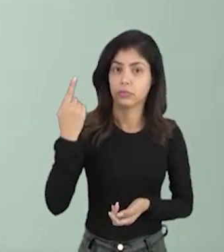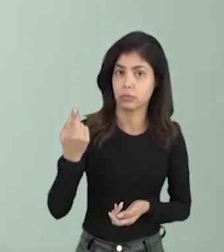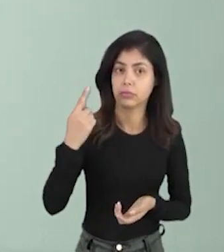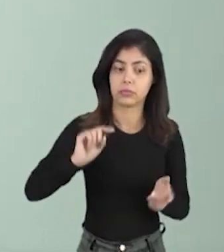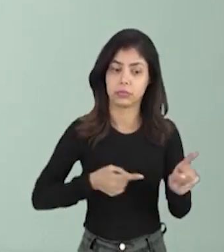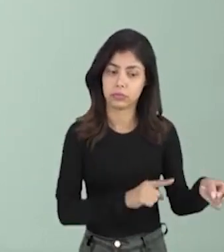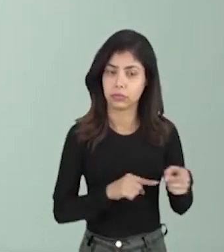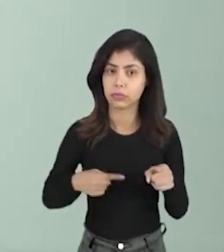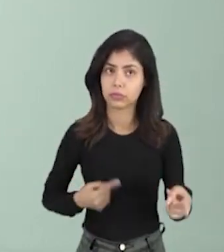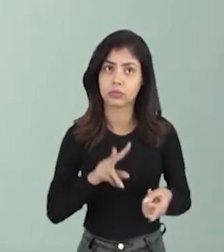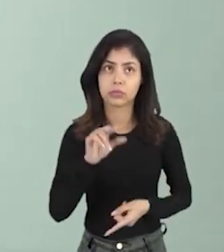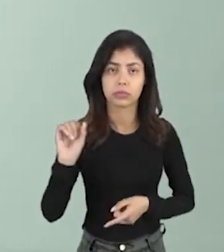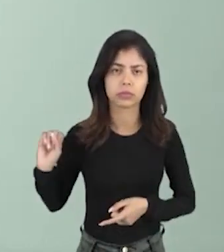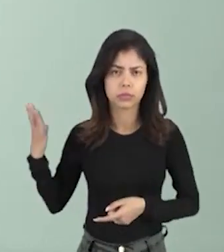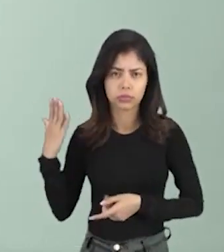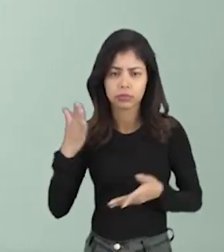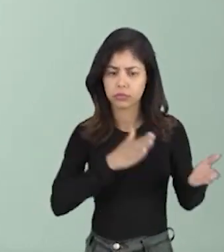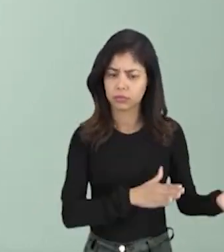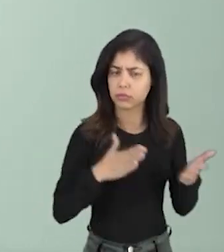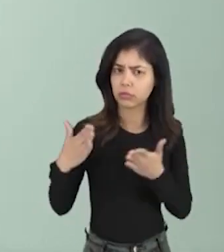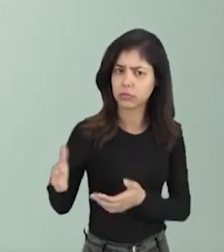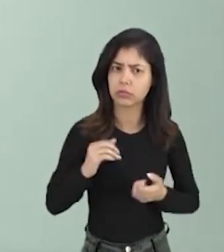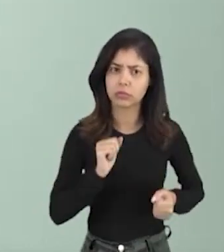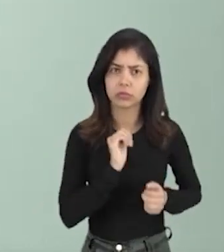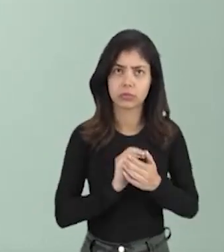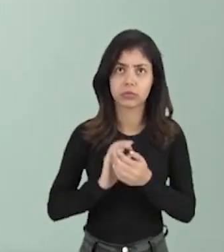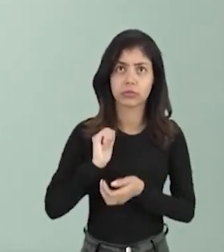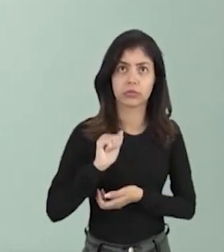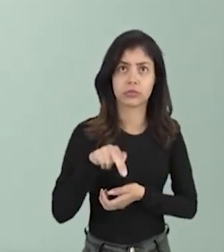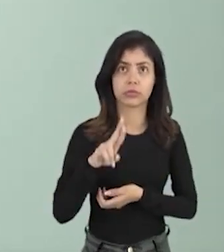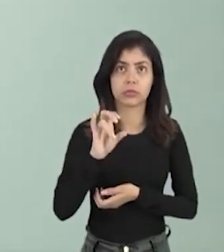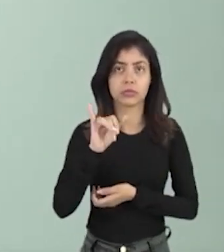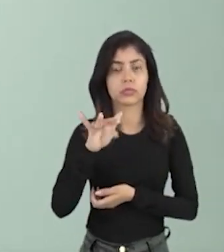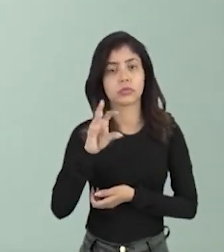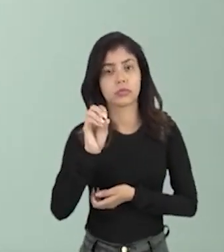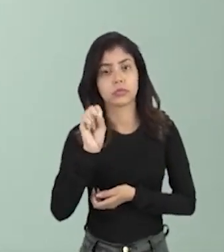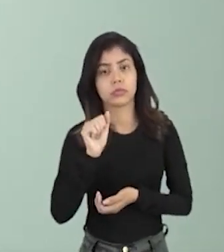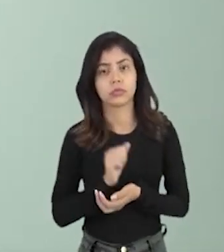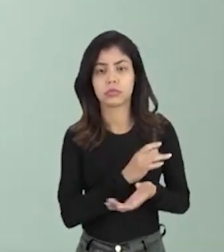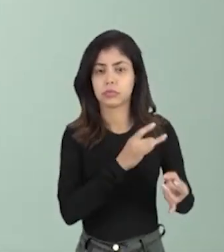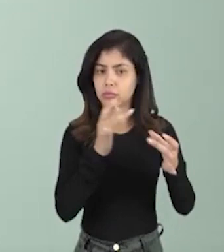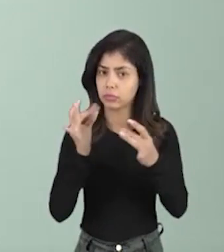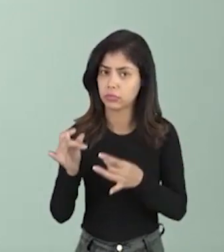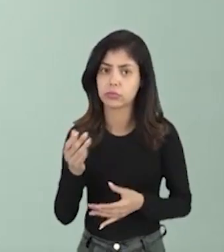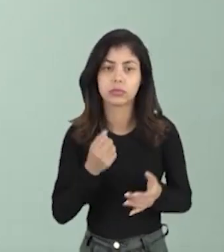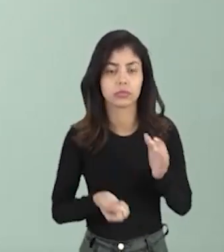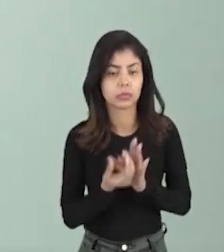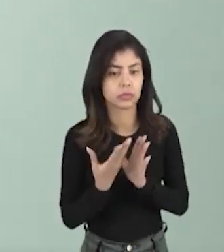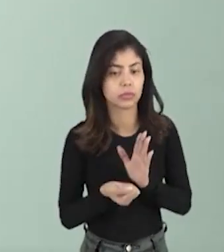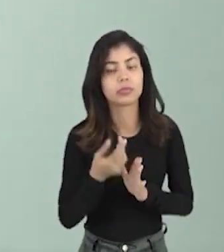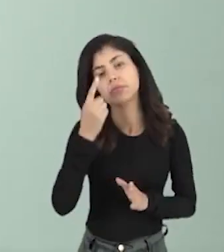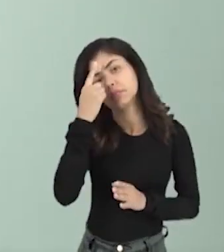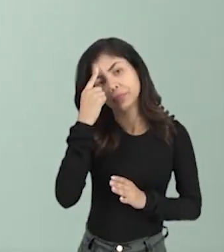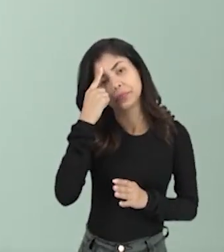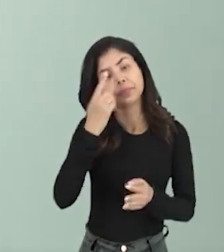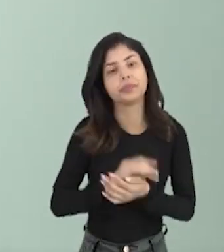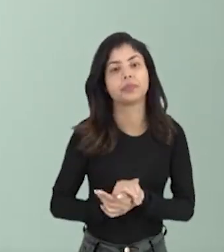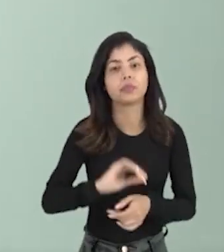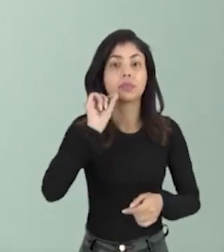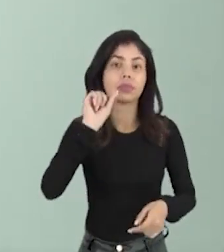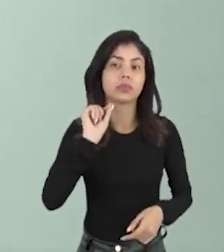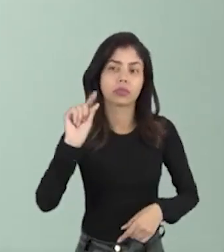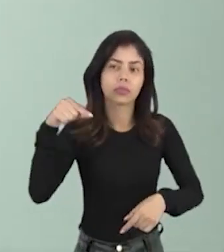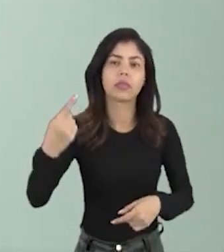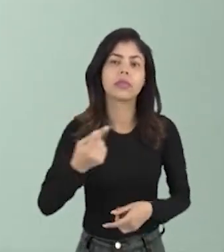vai acontecer como? A partir dos anseios. Quando você vai vender um produto, você vai pensar no